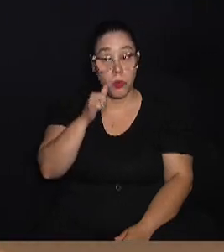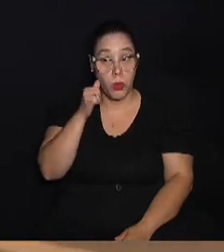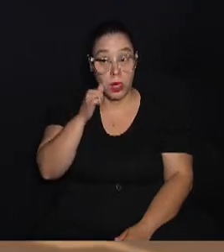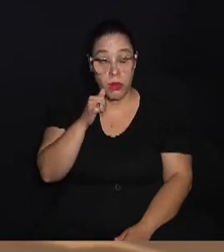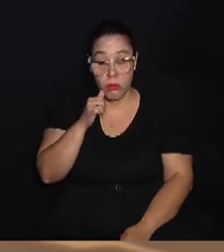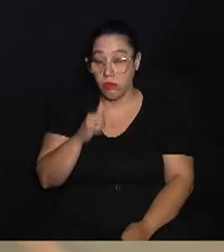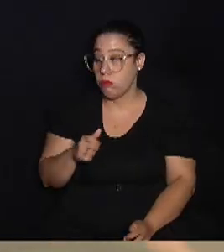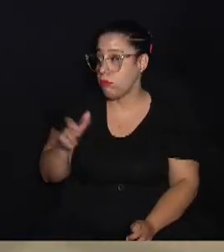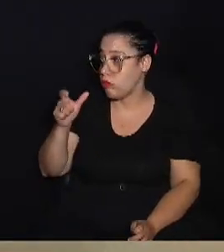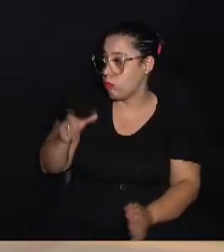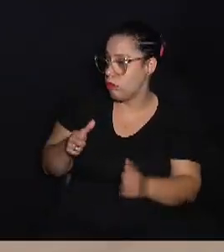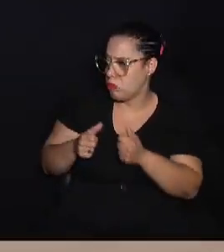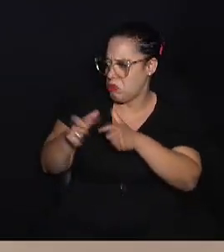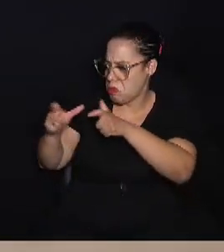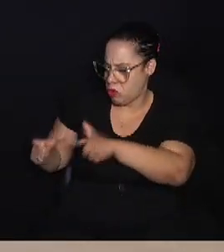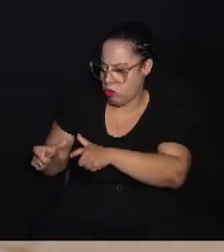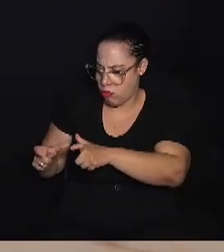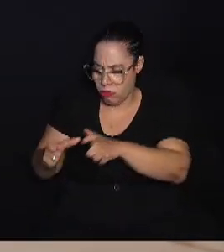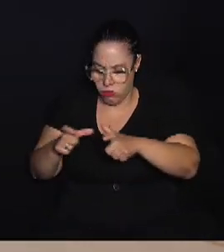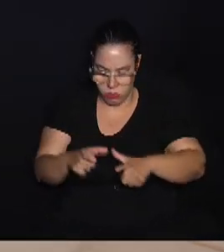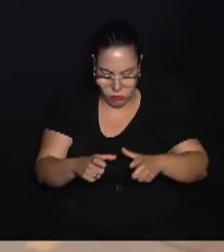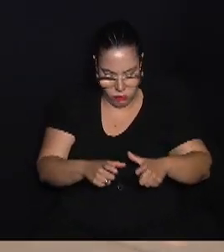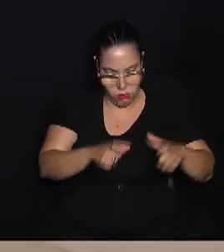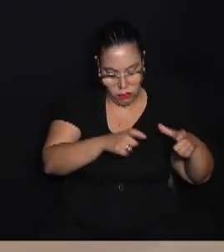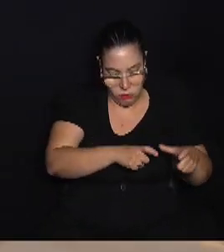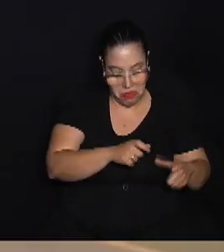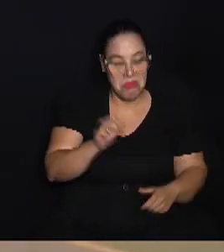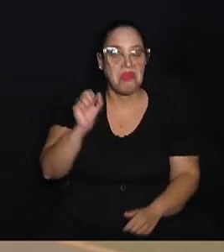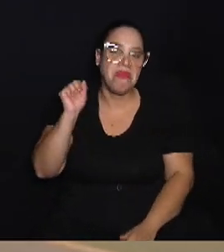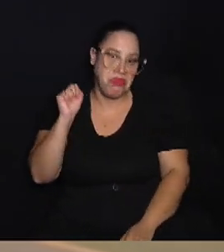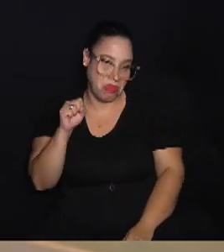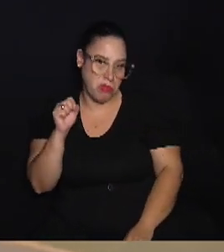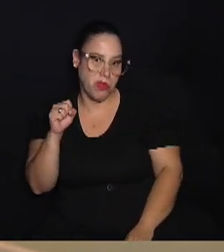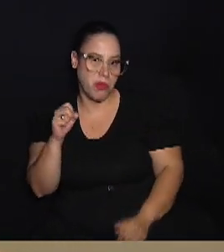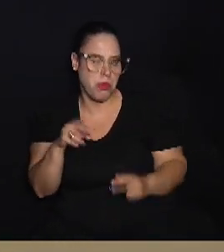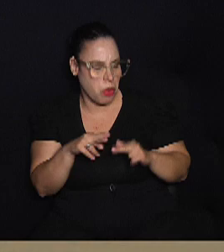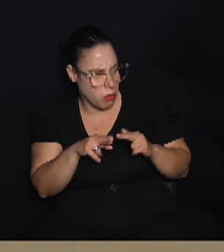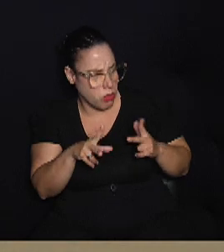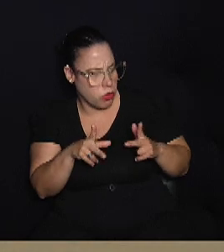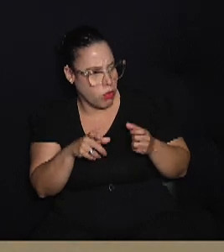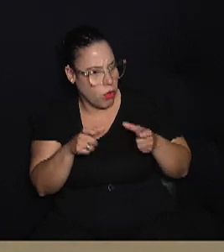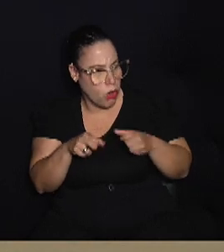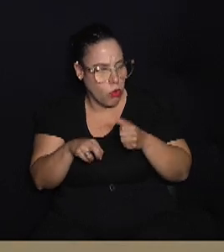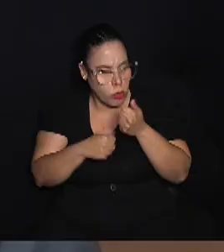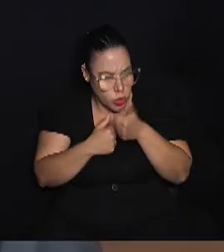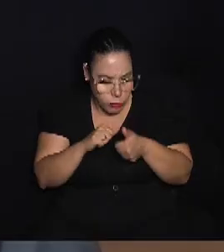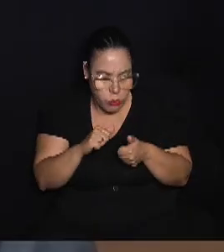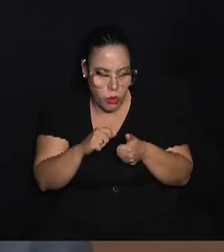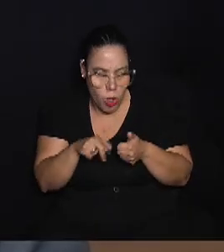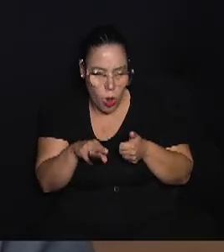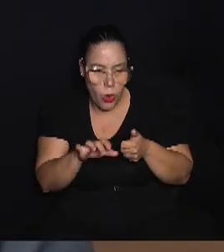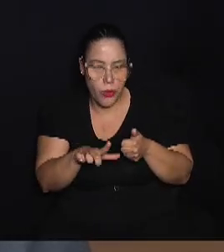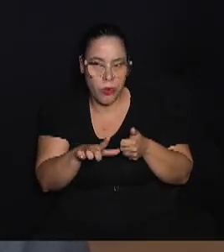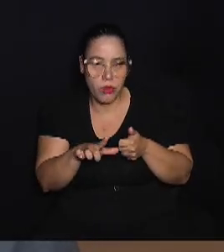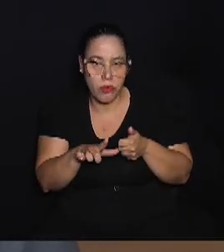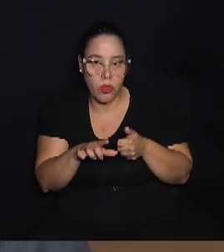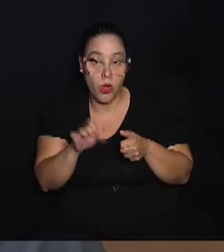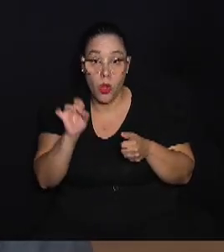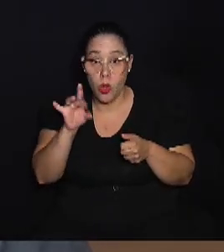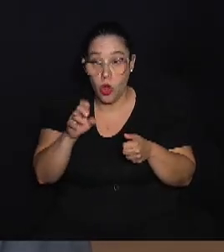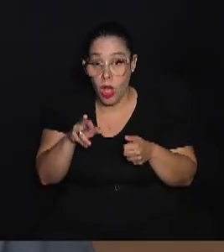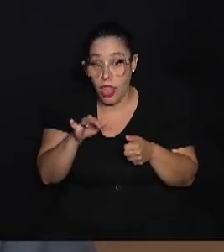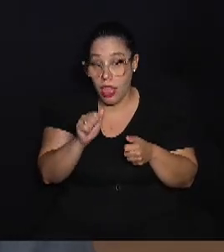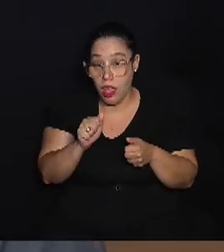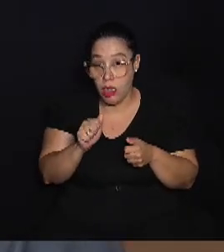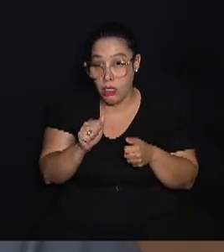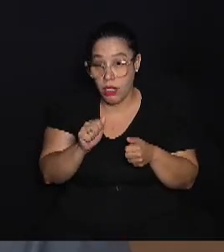Os jogadores têm posições? Tem posições também. Um pouco diferente do futebol, né? Quem só ataca no futebol